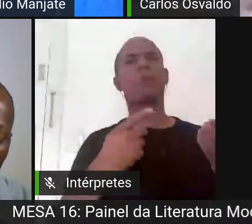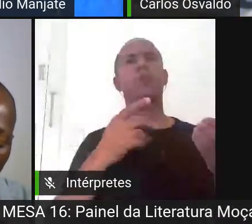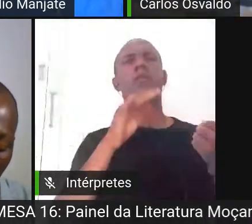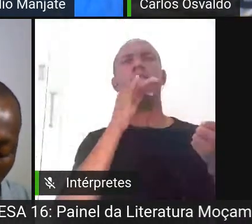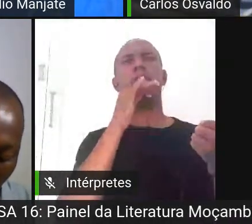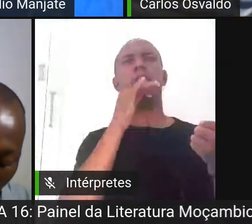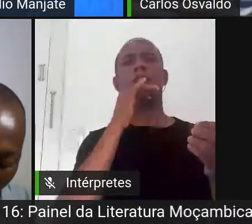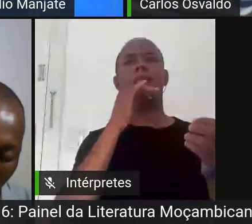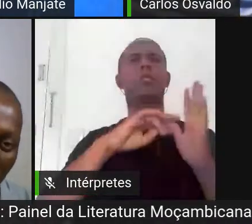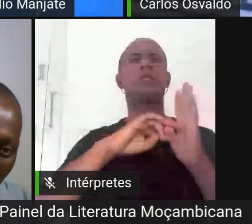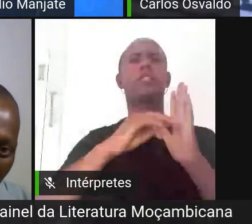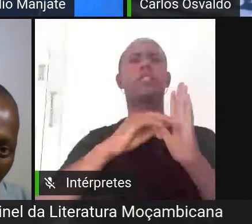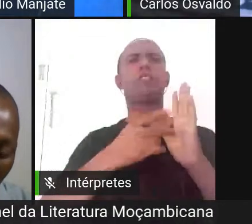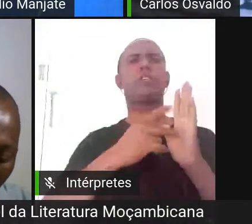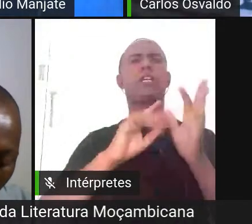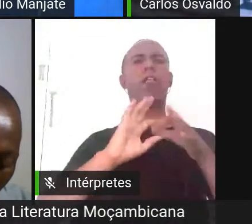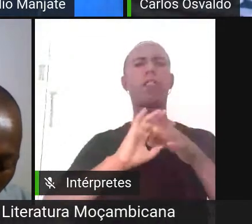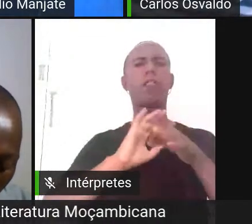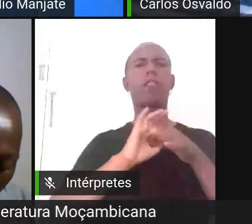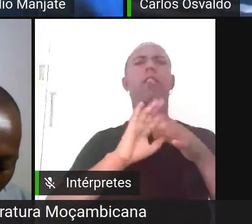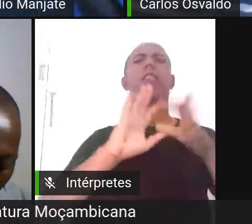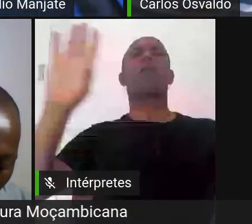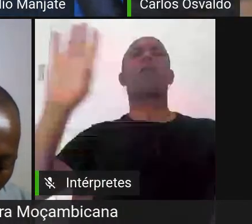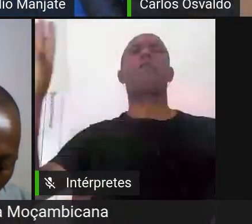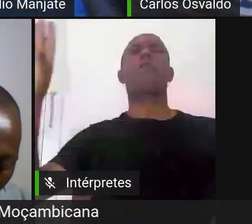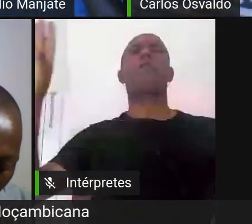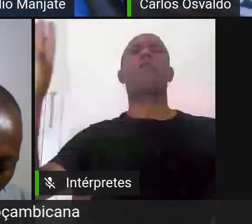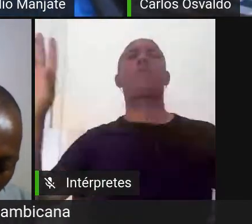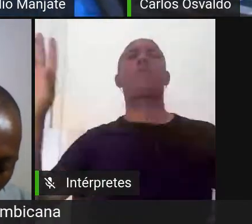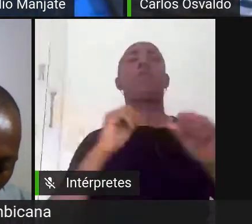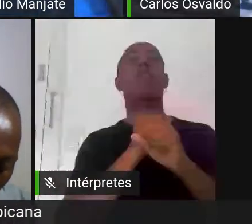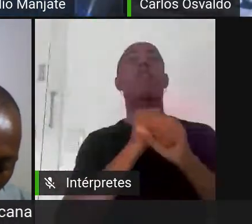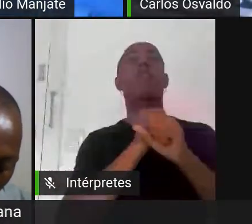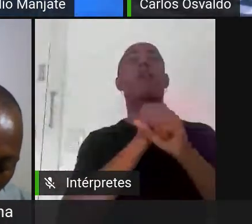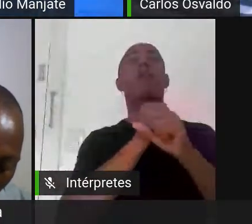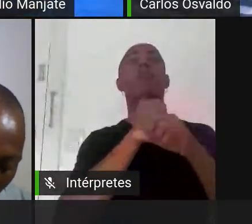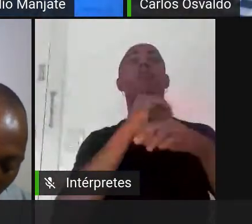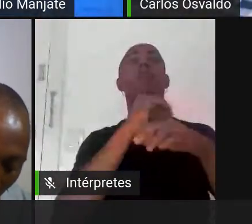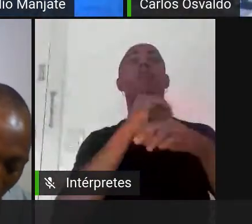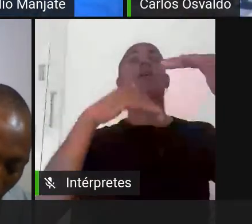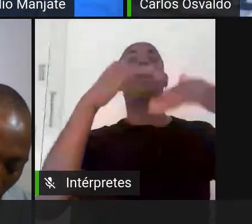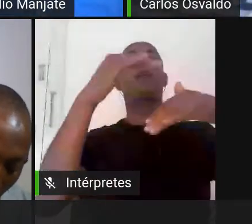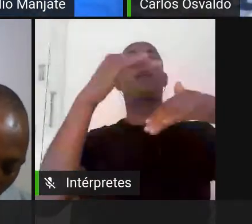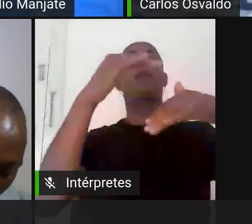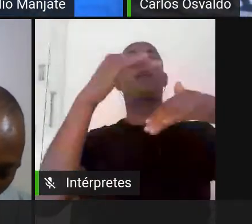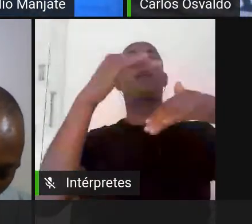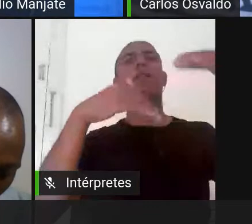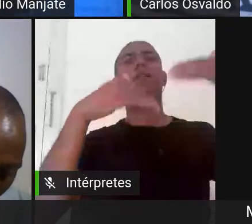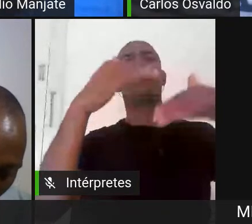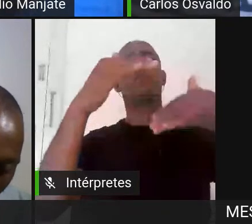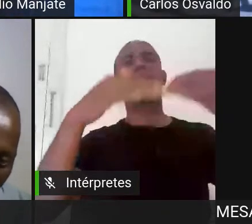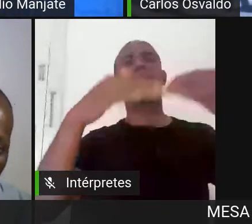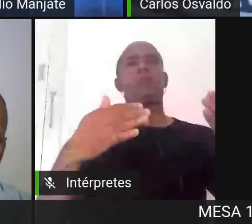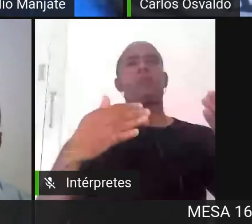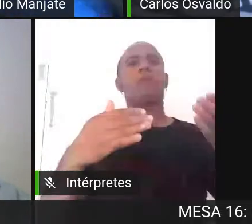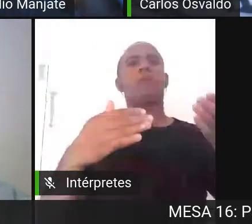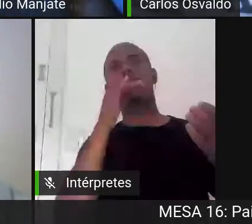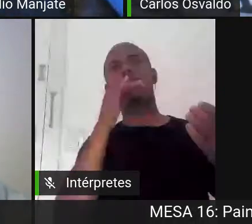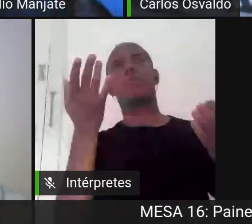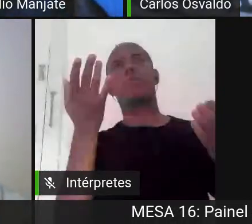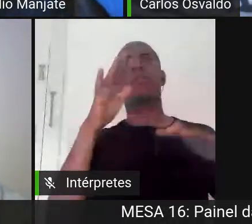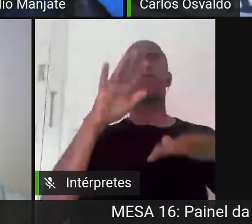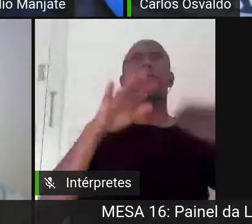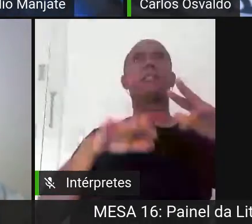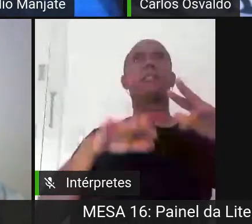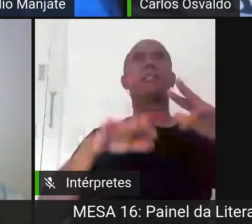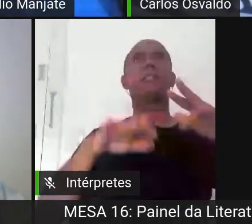porque isso leva mais tempo. Portanto, é tirarmos as camadas que ficaram, é geração a geração, então é um processo,